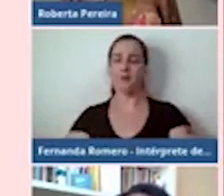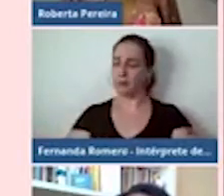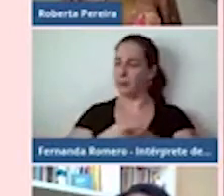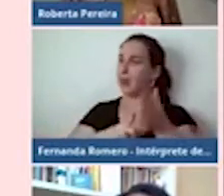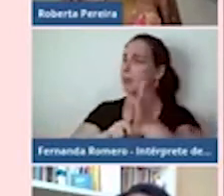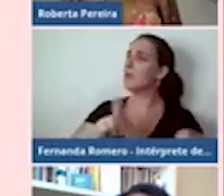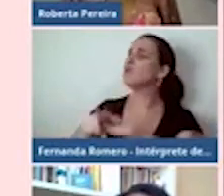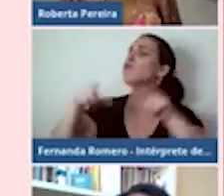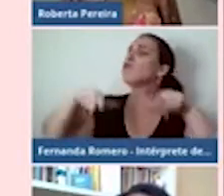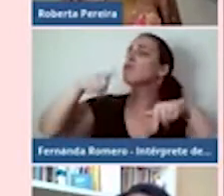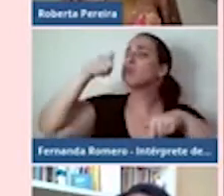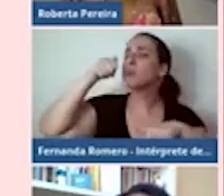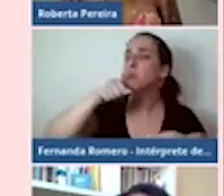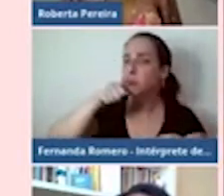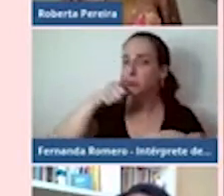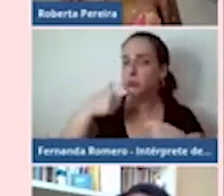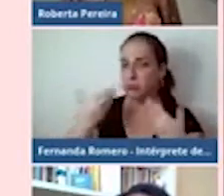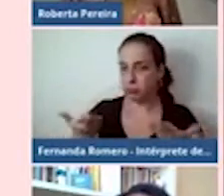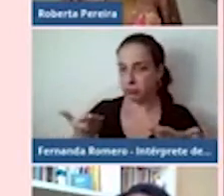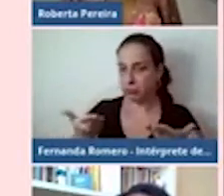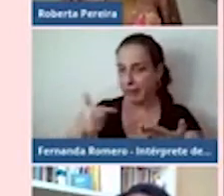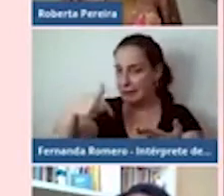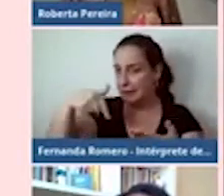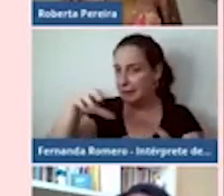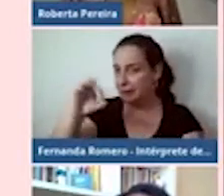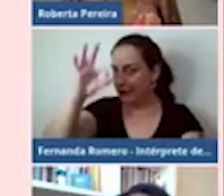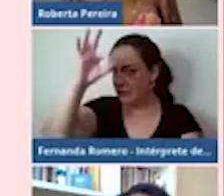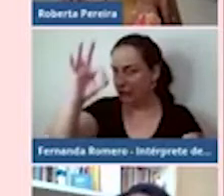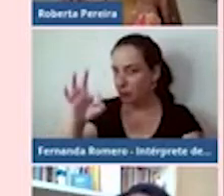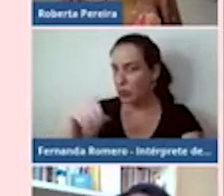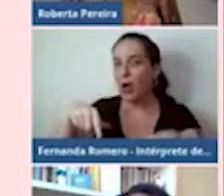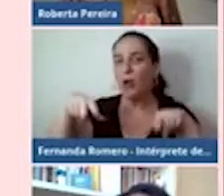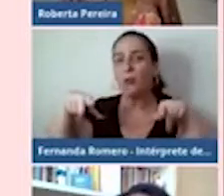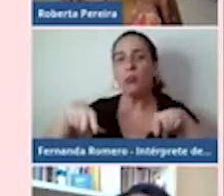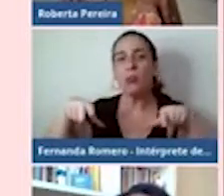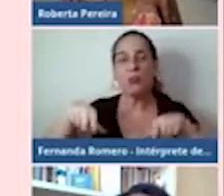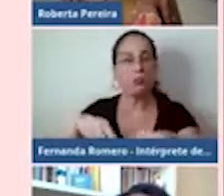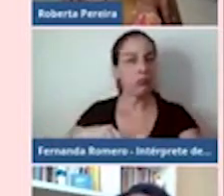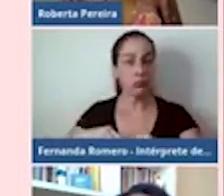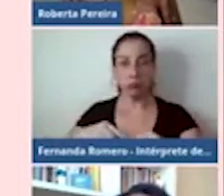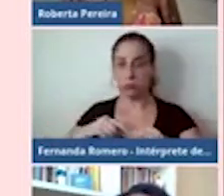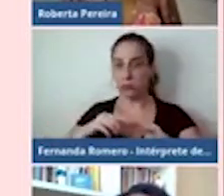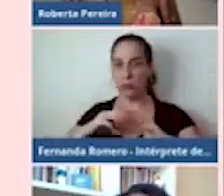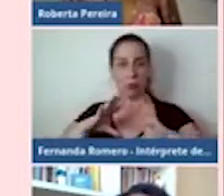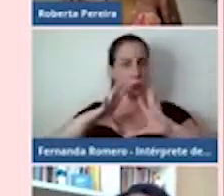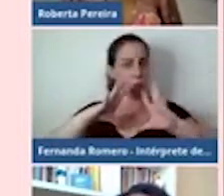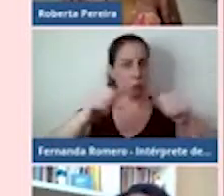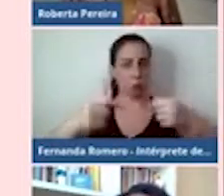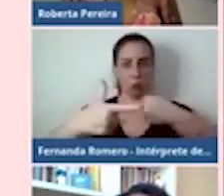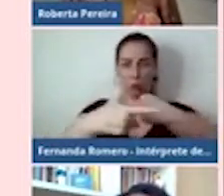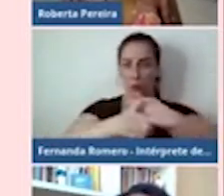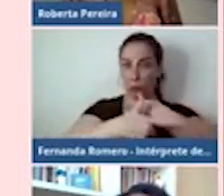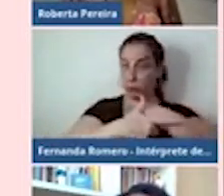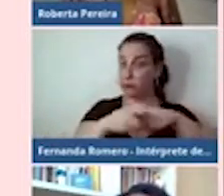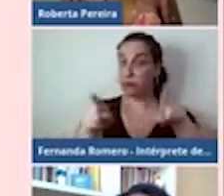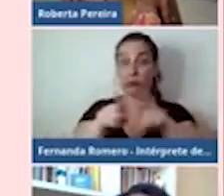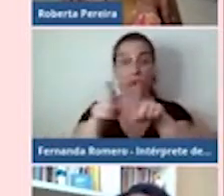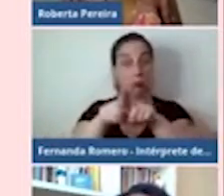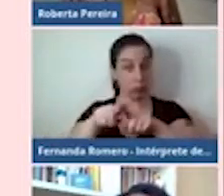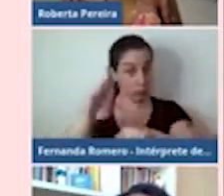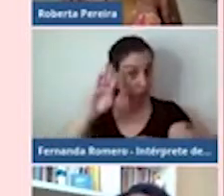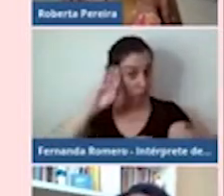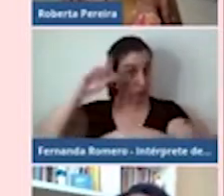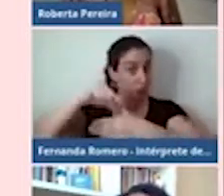essas mulheres? Esses 70%, elas estão em todas as posições, né? Inclusive nos cargos de liderança. Isso